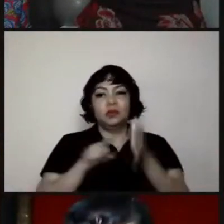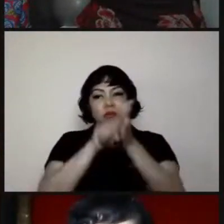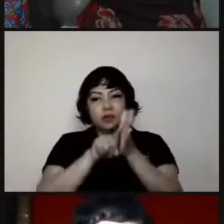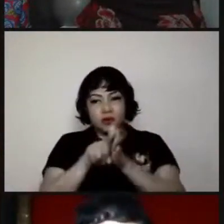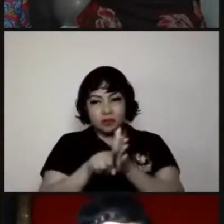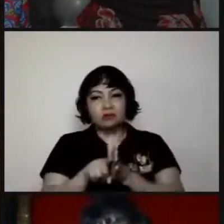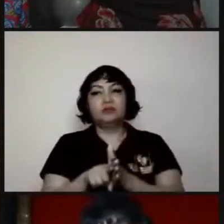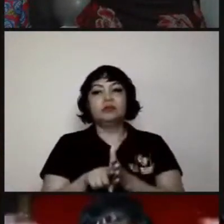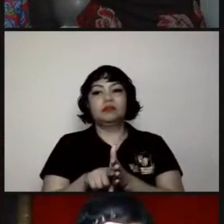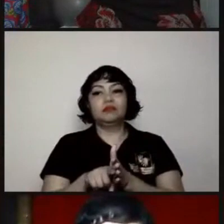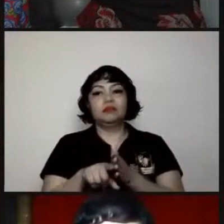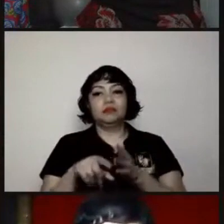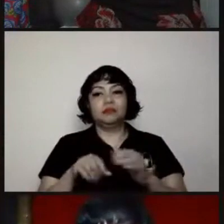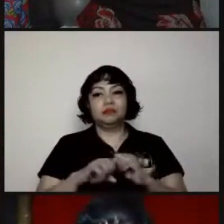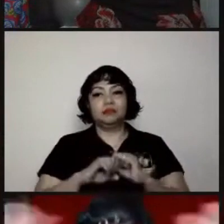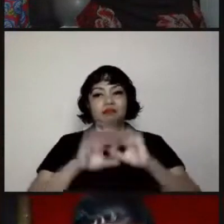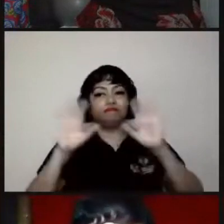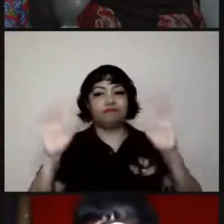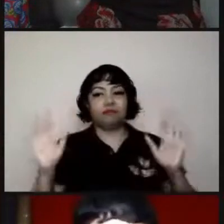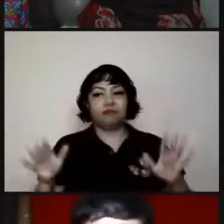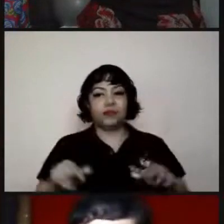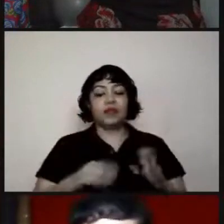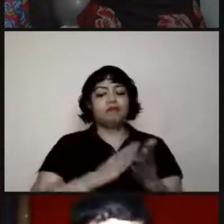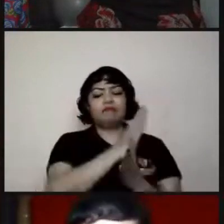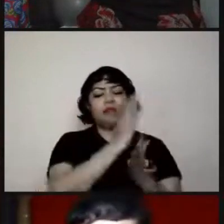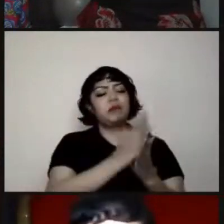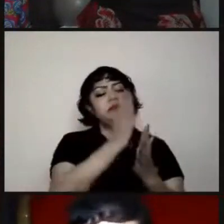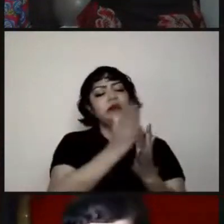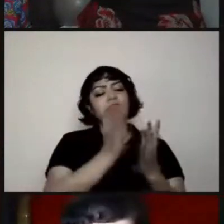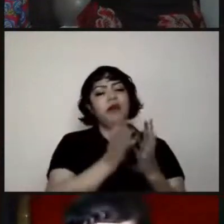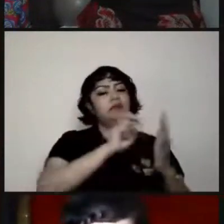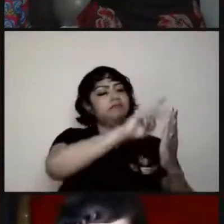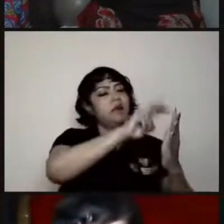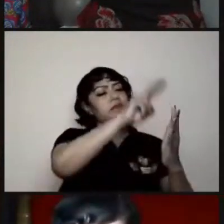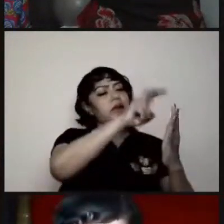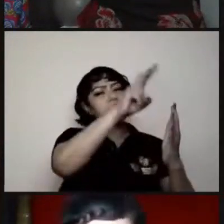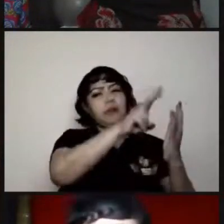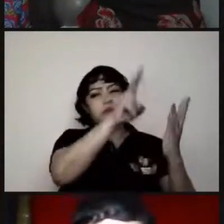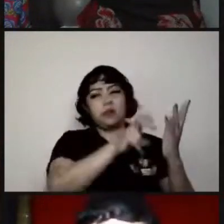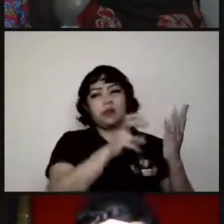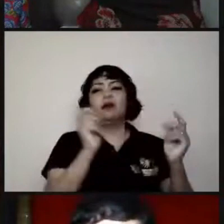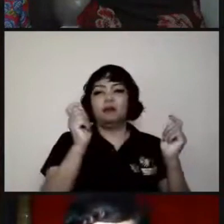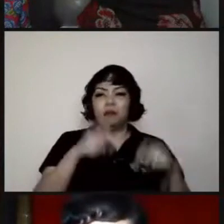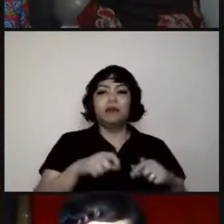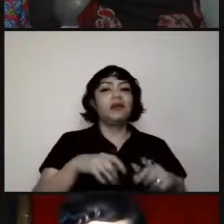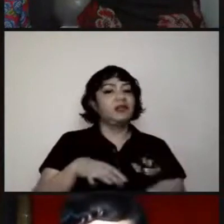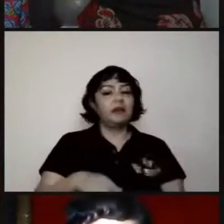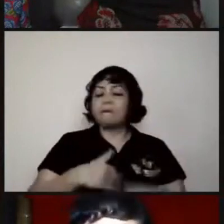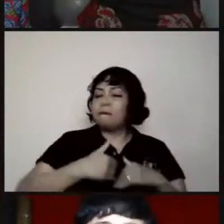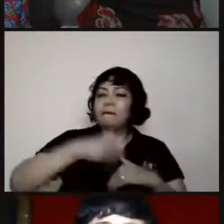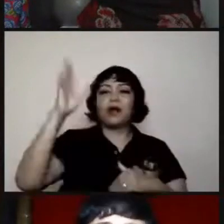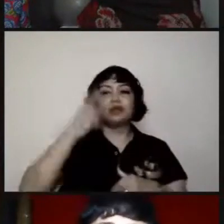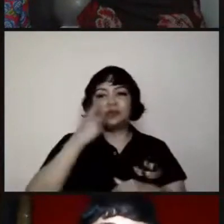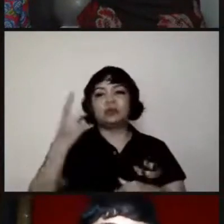pesquisarem, né, as várias possibilidades, mais coisa interessante vai trazer, como o Fernando falou, né? Escrita é o outro lado